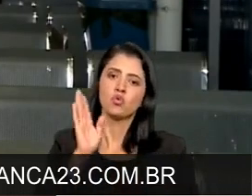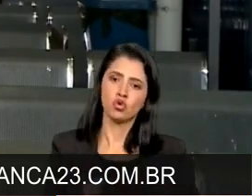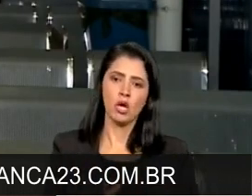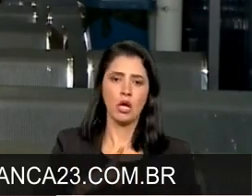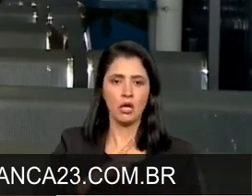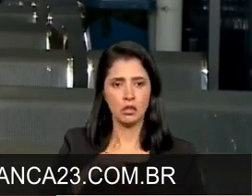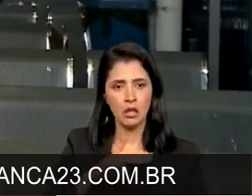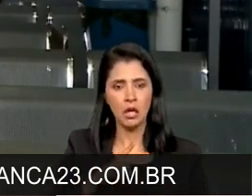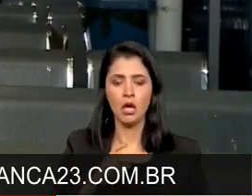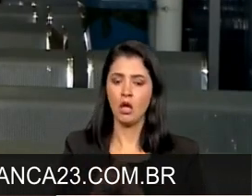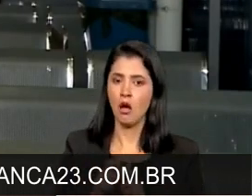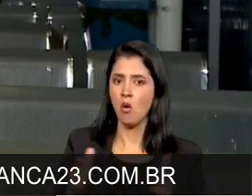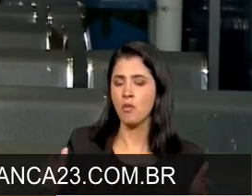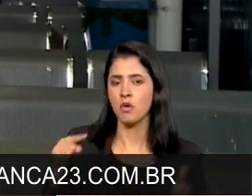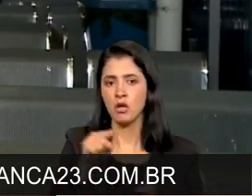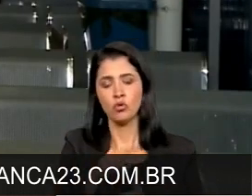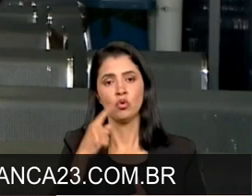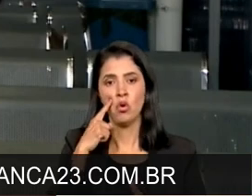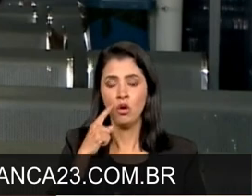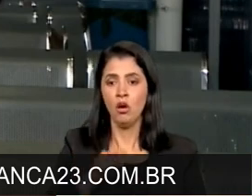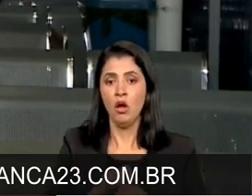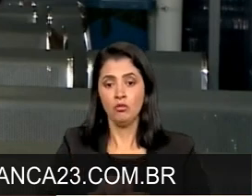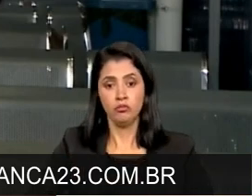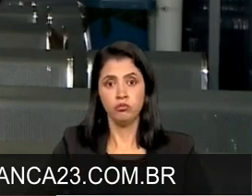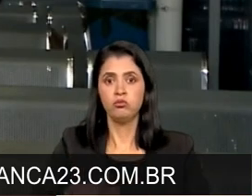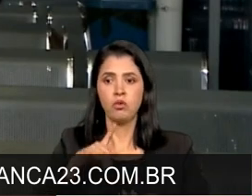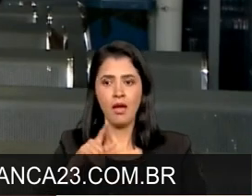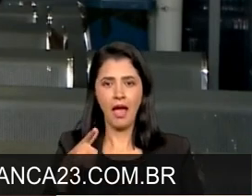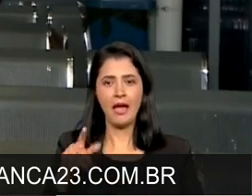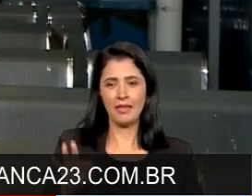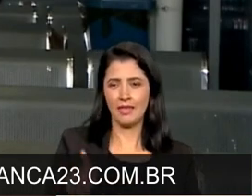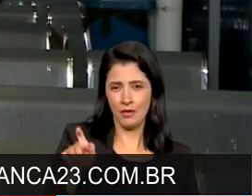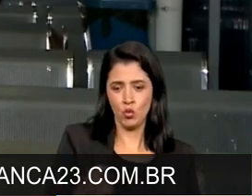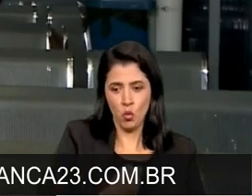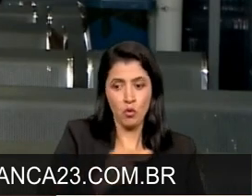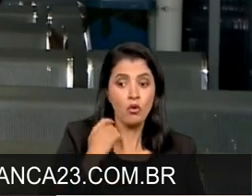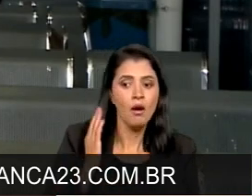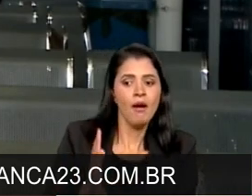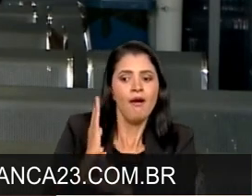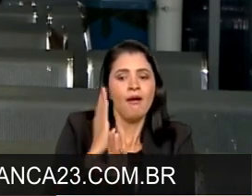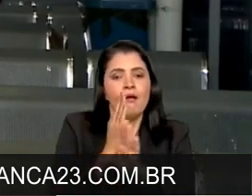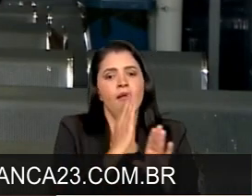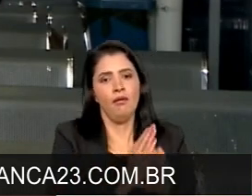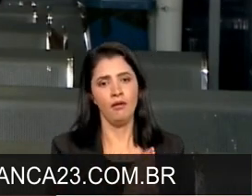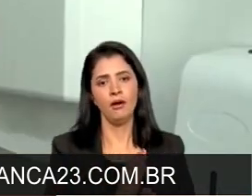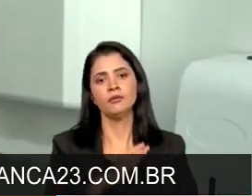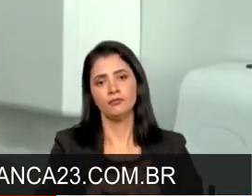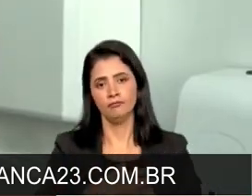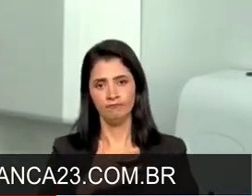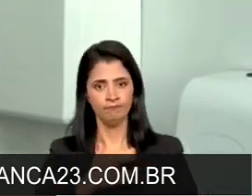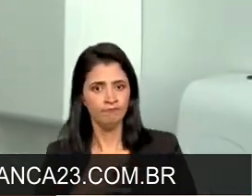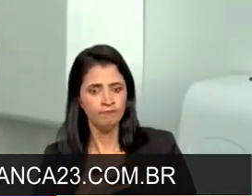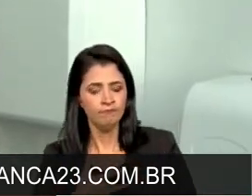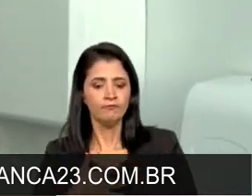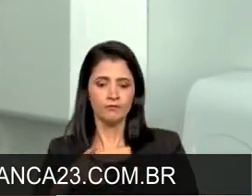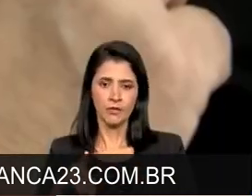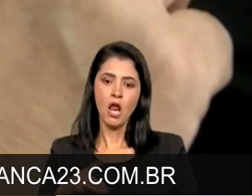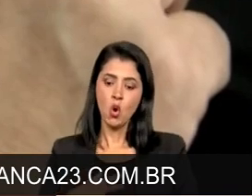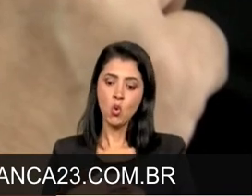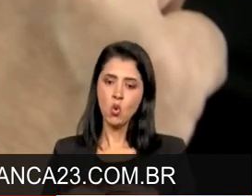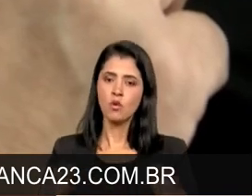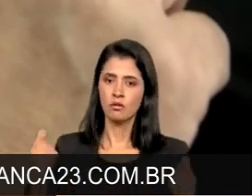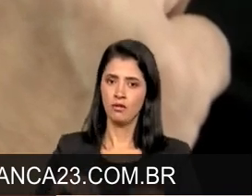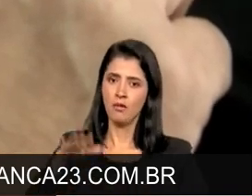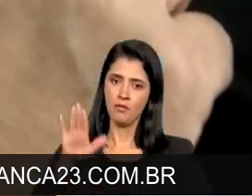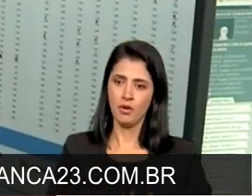hoje um aumento da taxa de incidência, que na verdade é um aumento da taxa de detecção também de casos de tuberculose. A cura depende